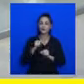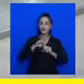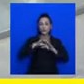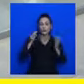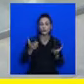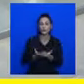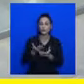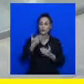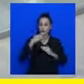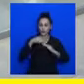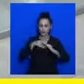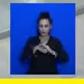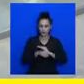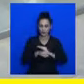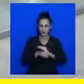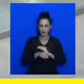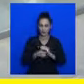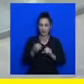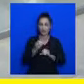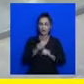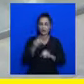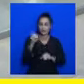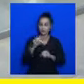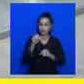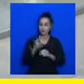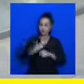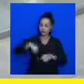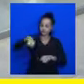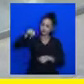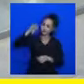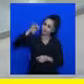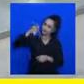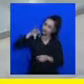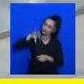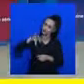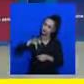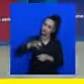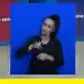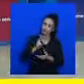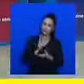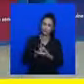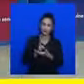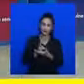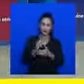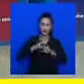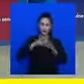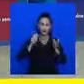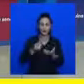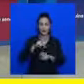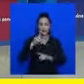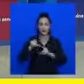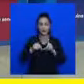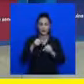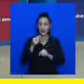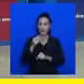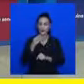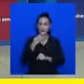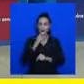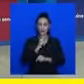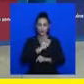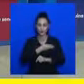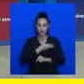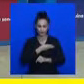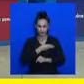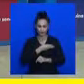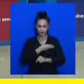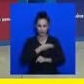nosso globo da Time Mania, para que retornem ao globo para sortearmos o Time do Coração. Time